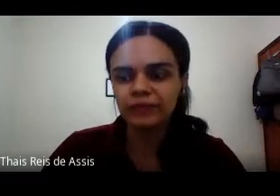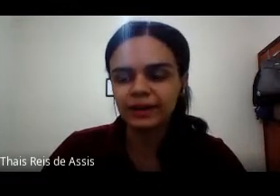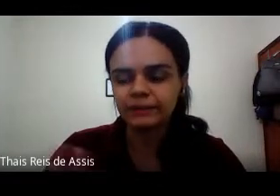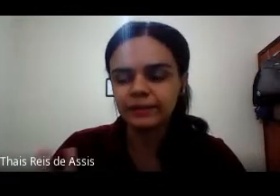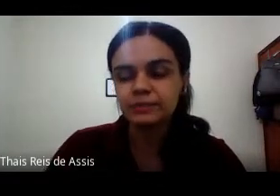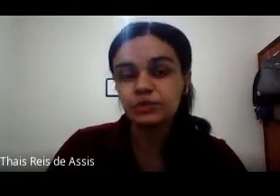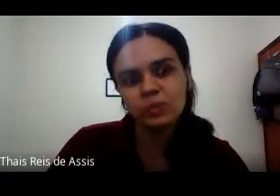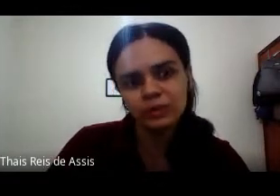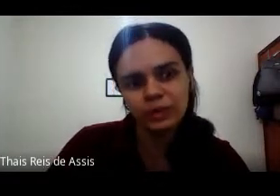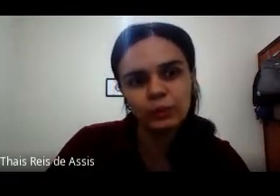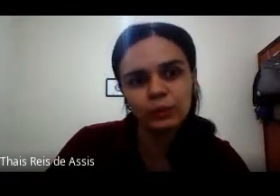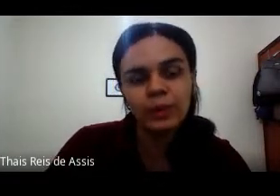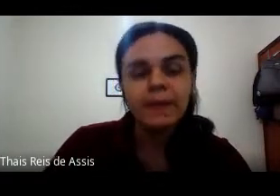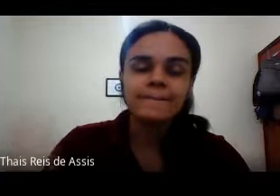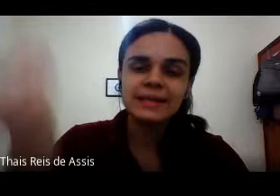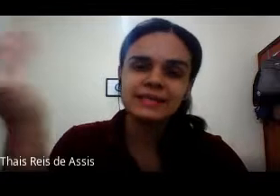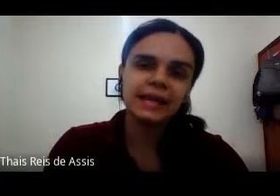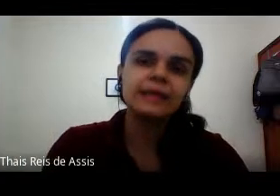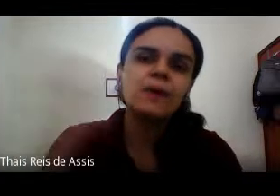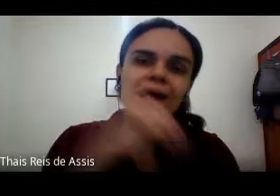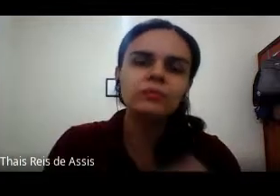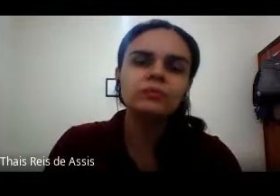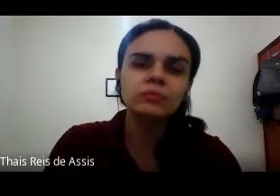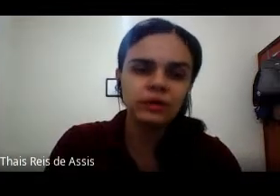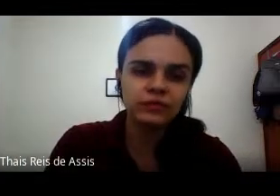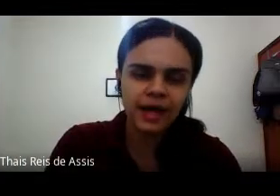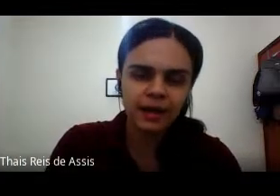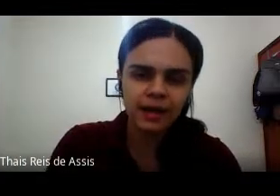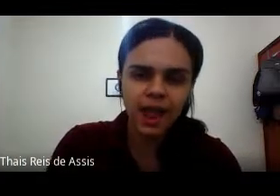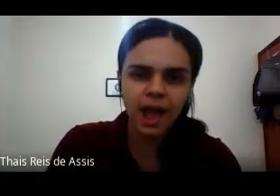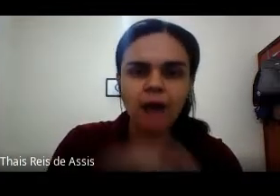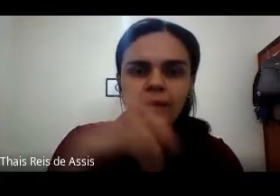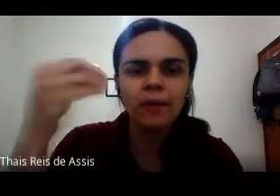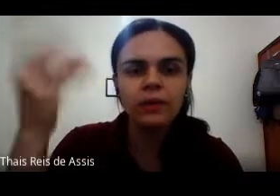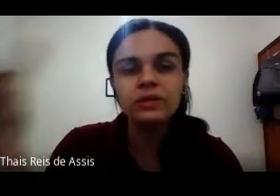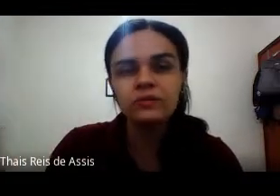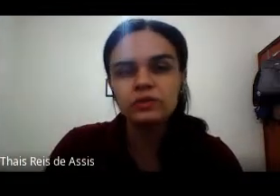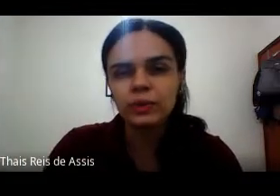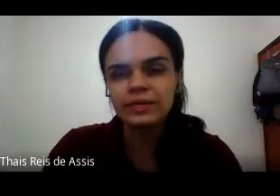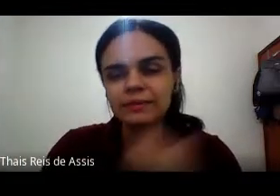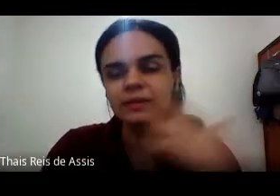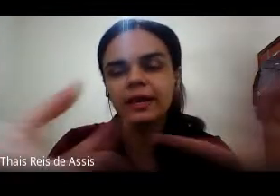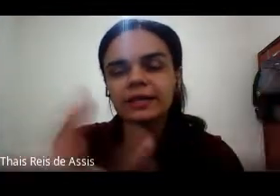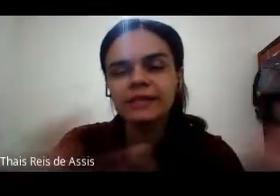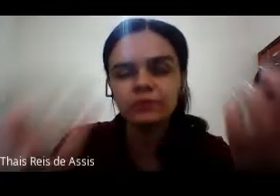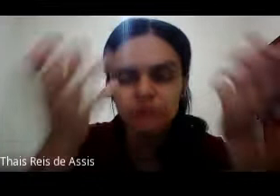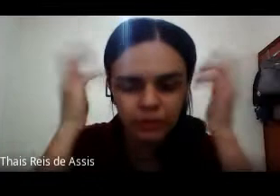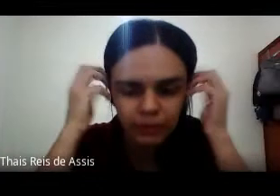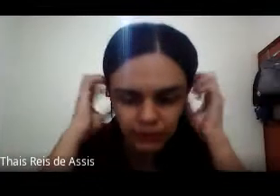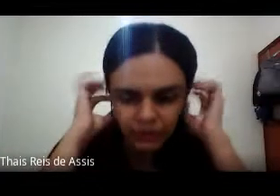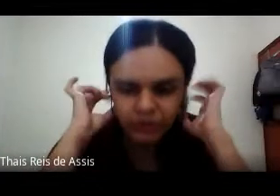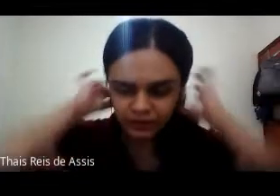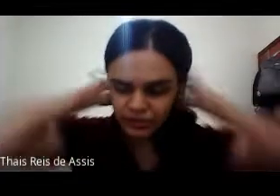quando vai transmitir um conteúdo, pensar quem que é o aluno que eu vou dar aquela aula, qual que é o nível de conhecimento e o que aqueles alunos